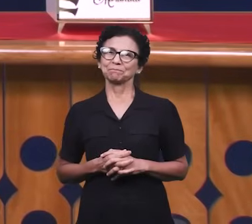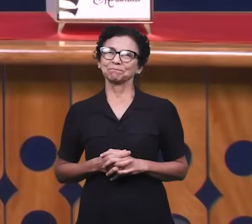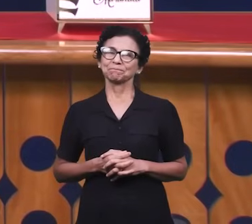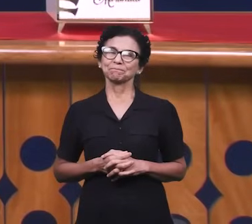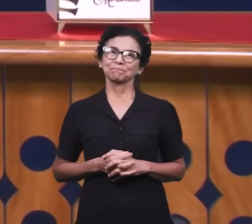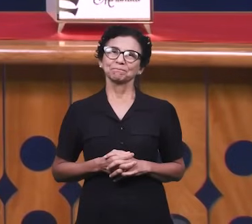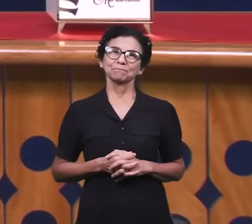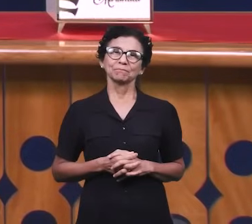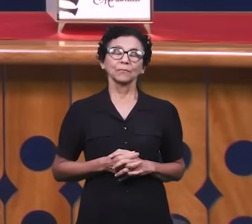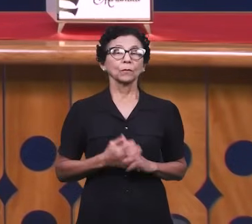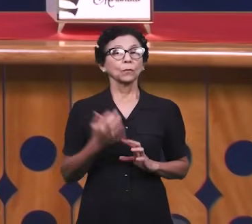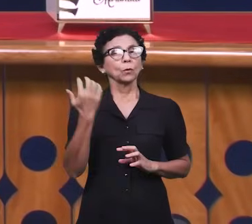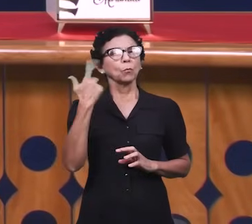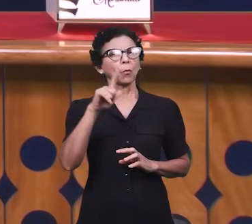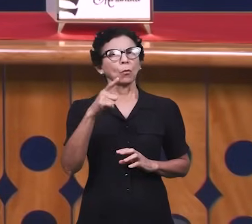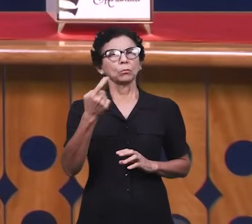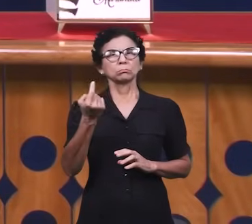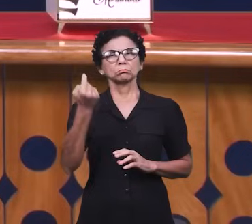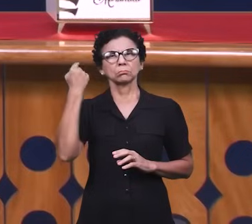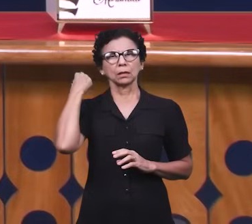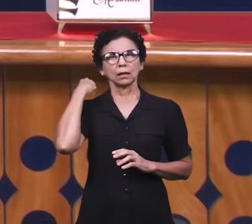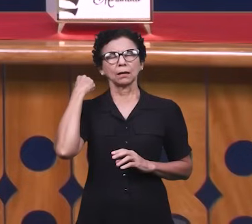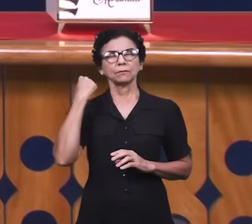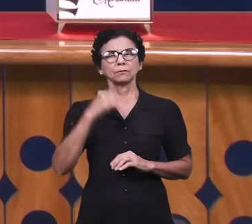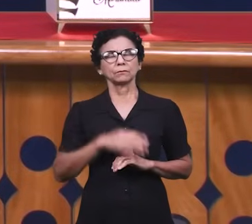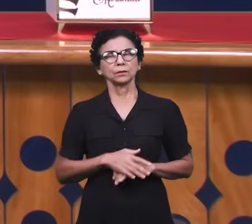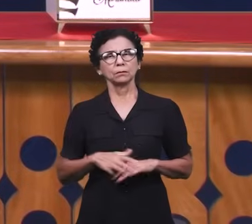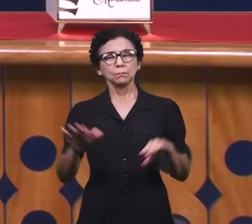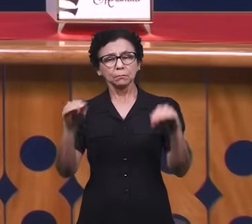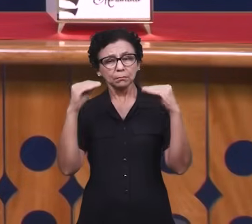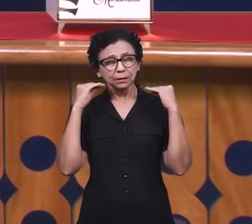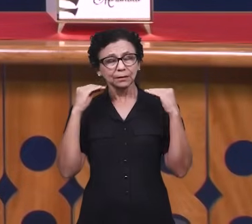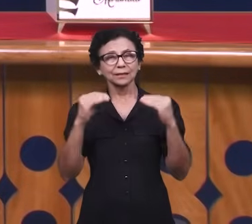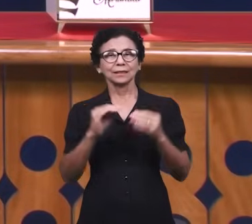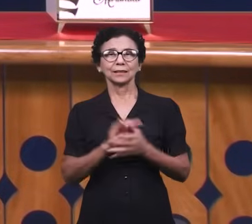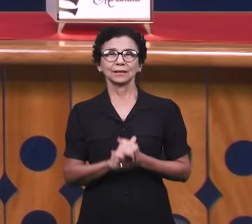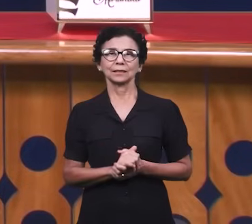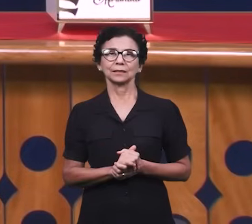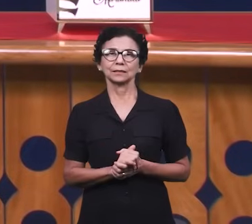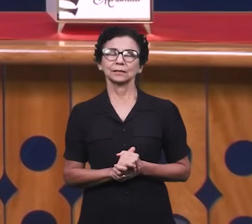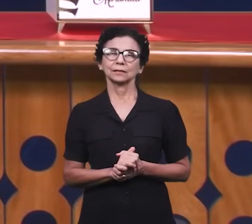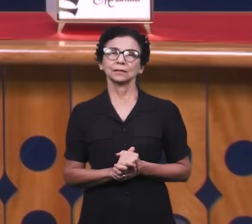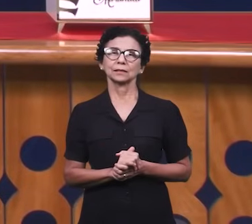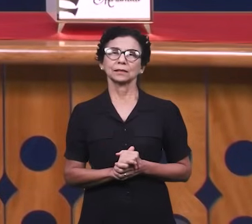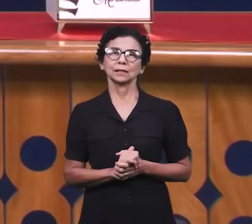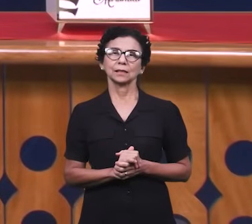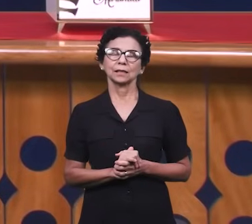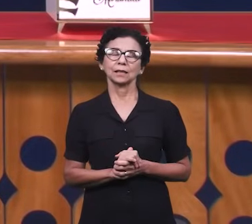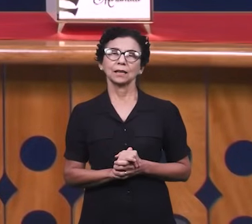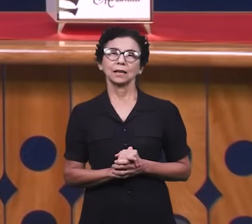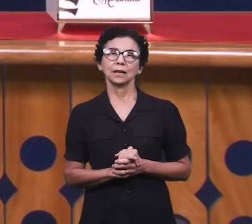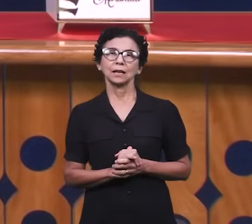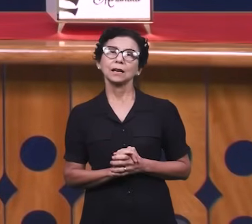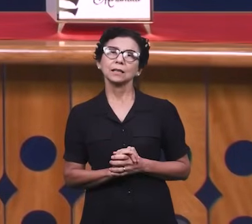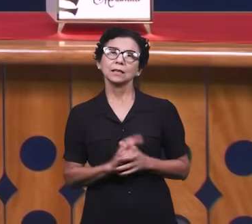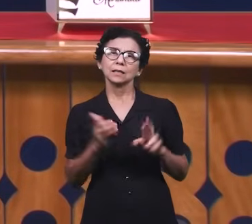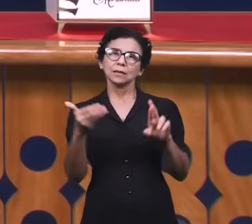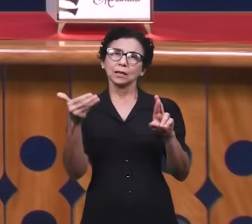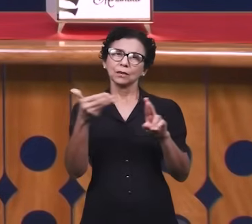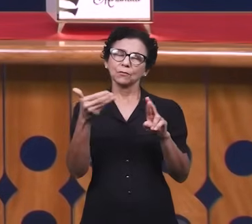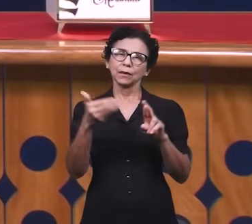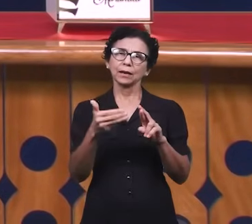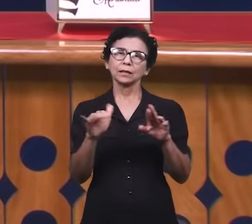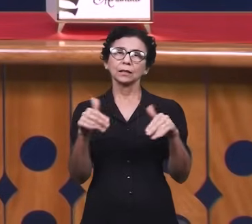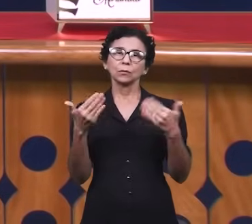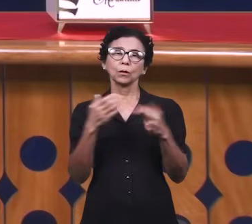teve uma experiência com outro culto e ainda não enviou, envie citando o culto com o qual você teve a experiência. E por